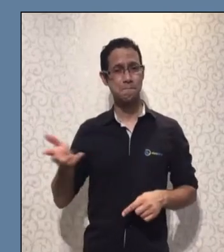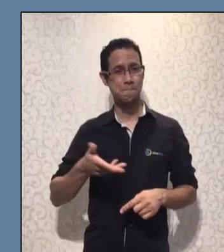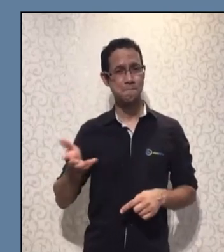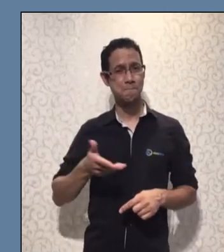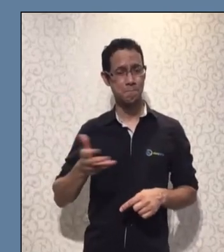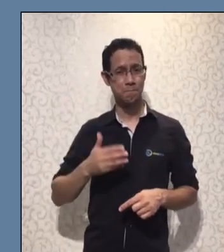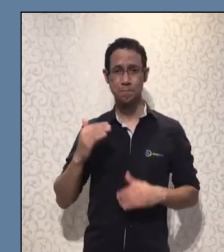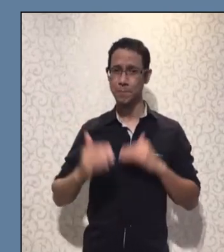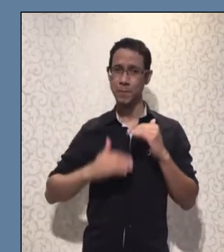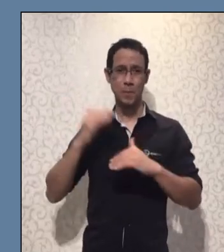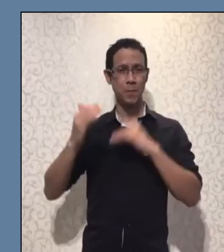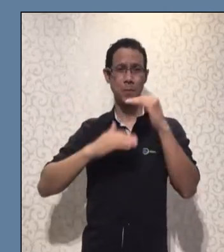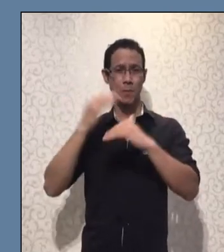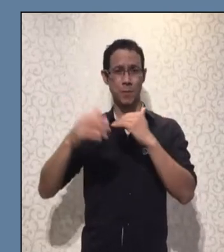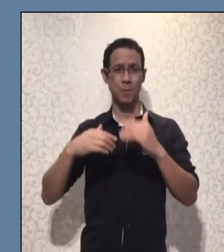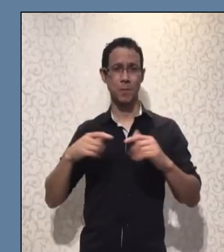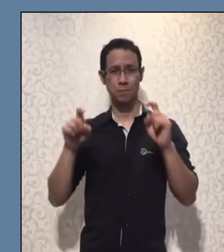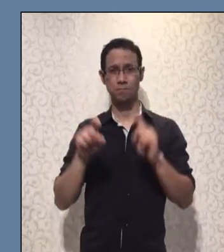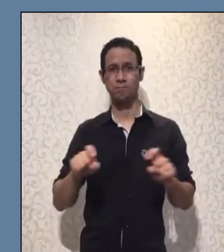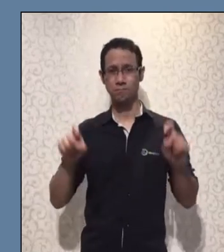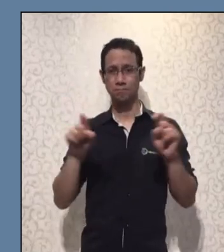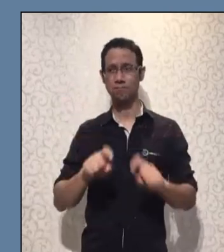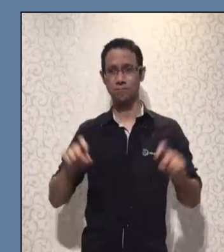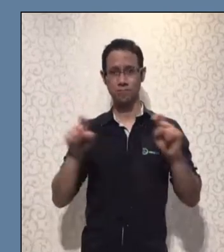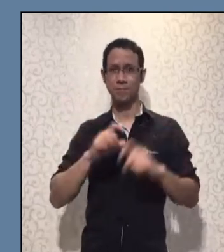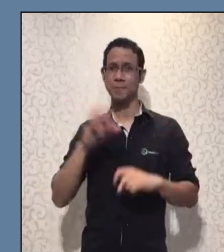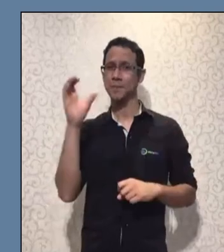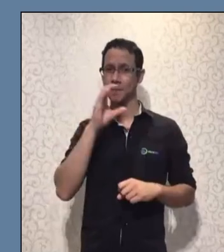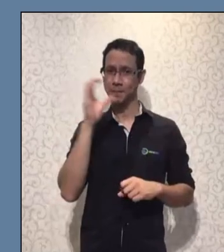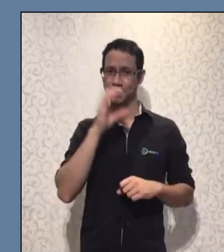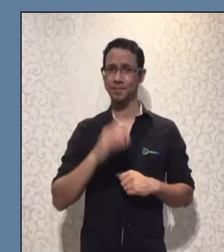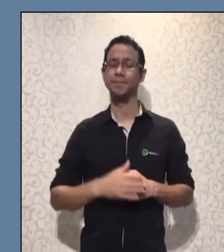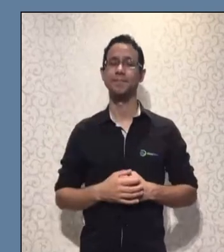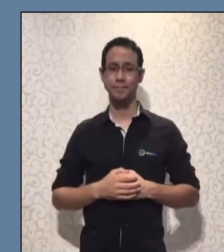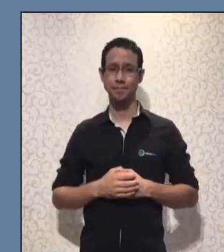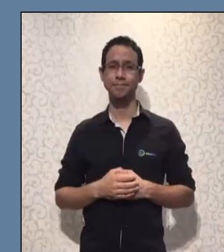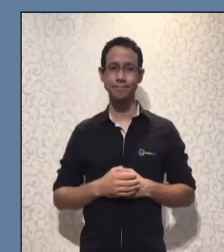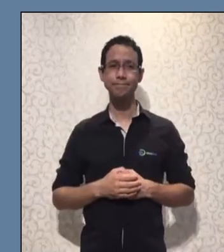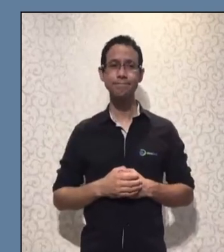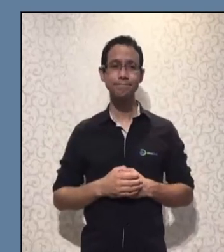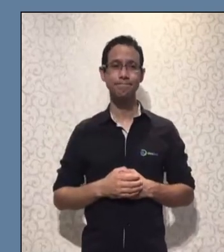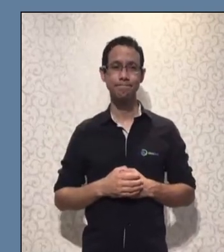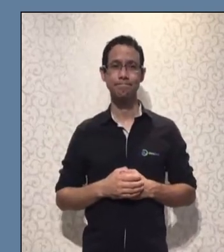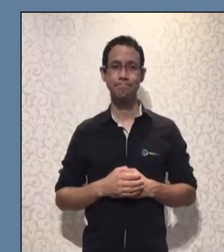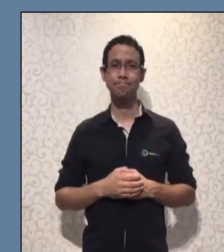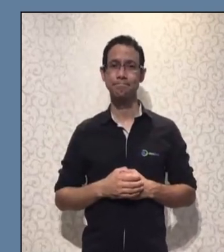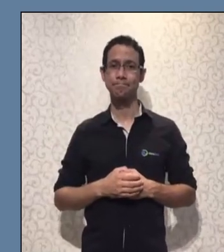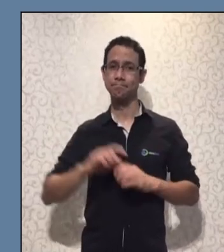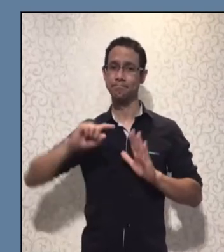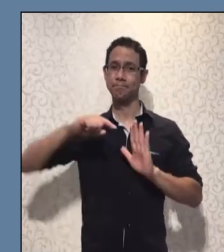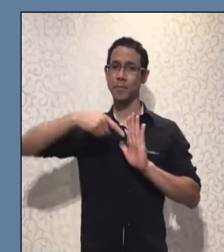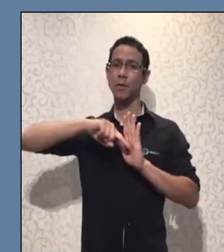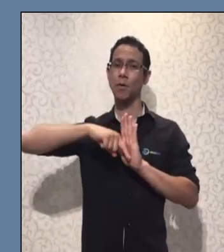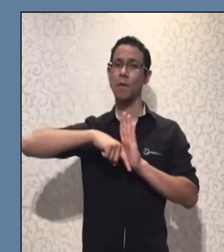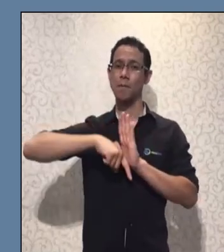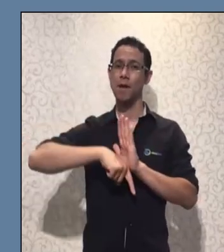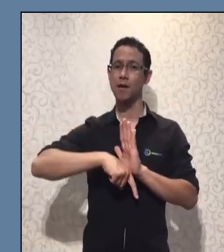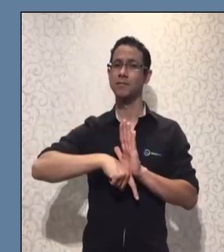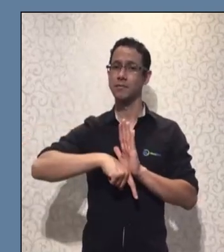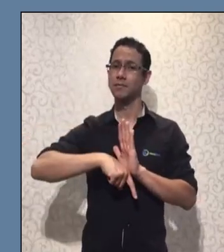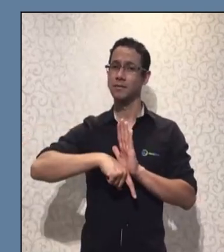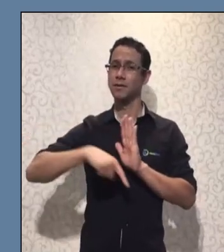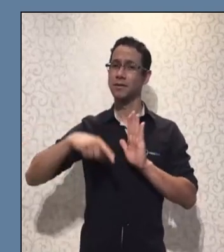Desse universo digital, foi assustadoramente muito, muito complexa. Muitos museus e